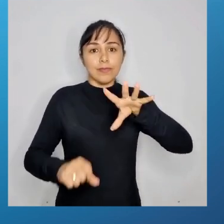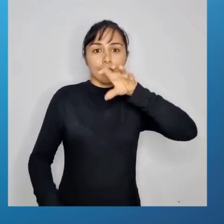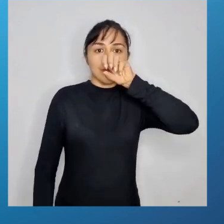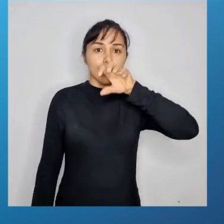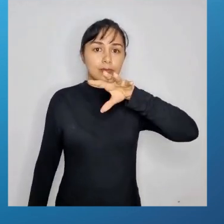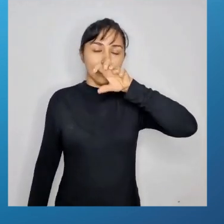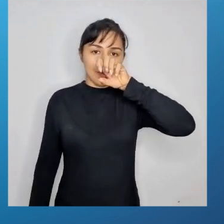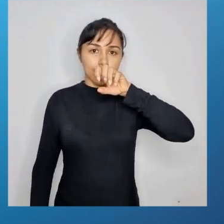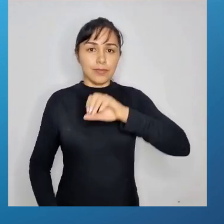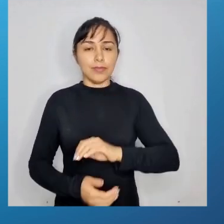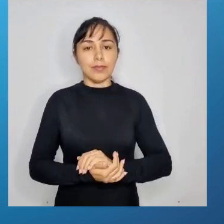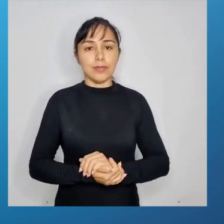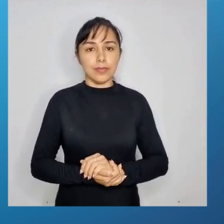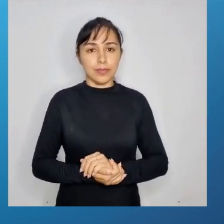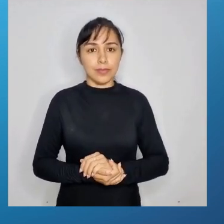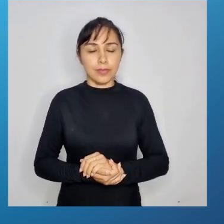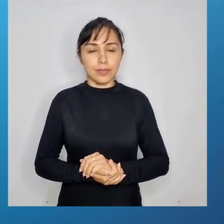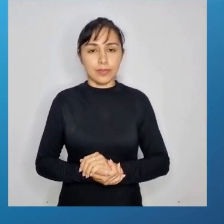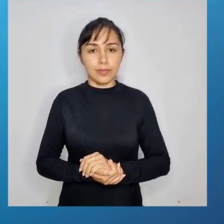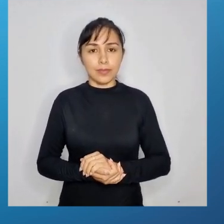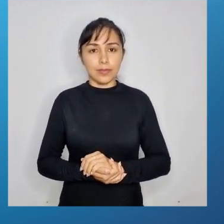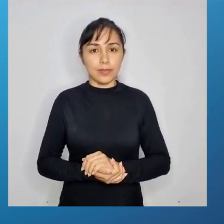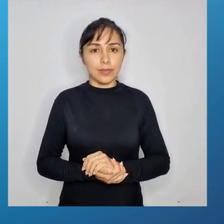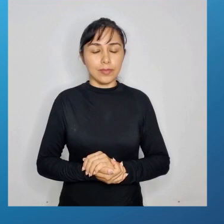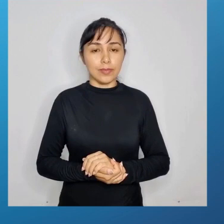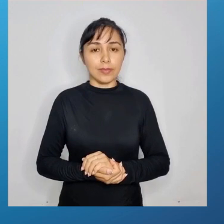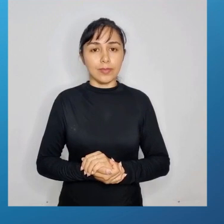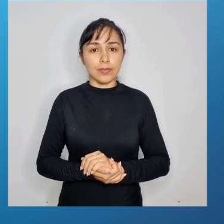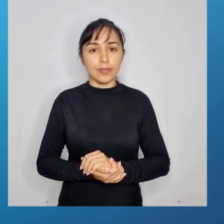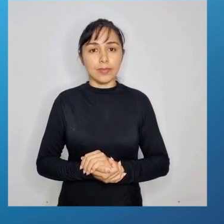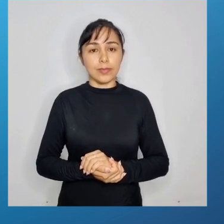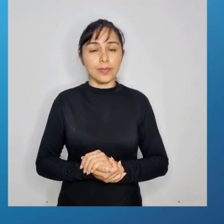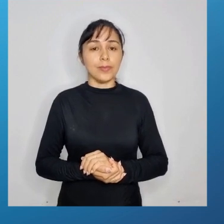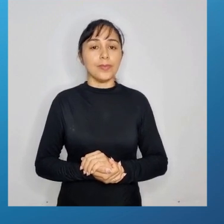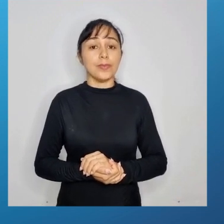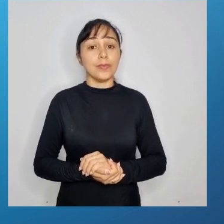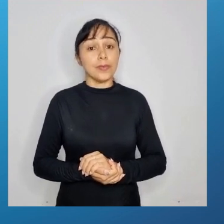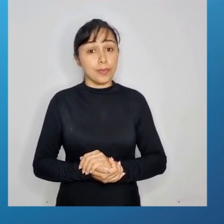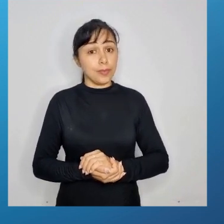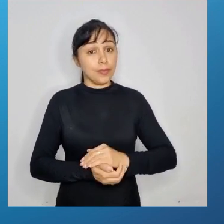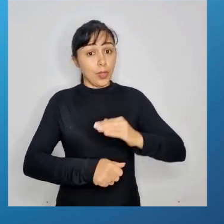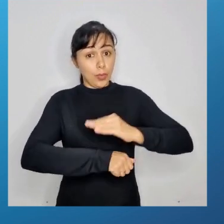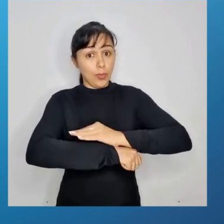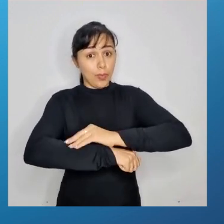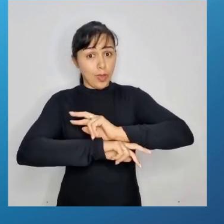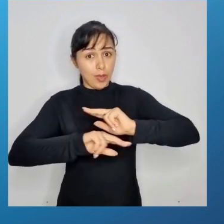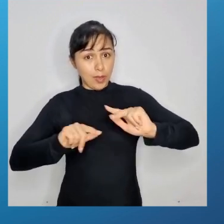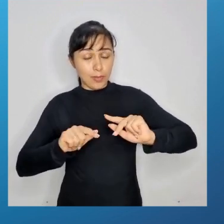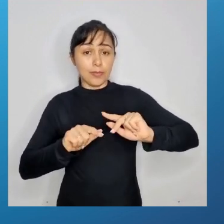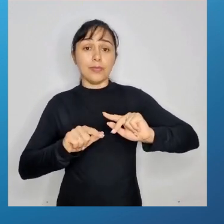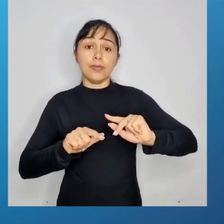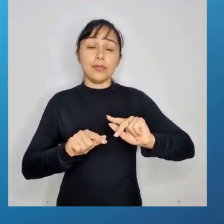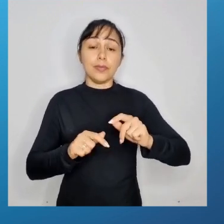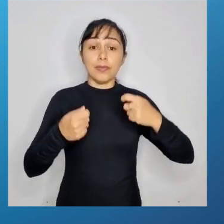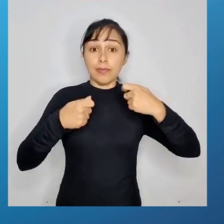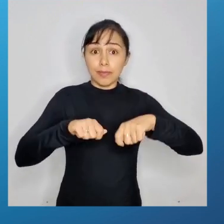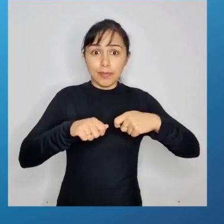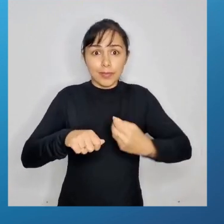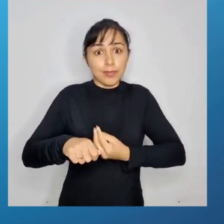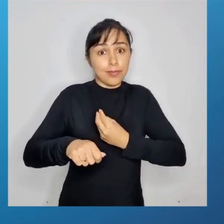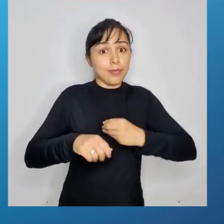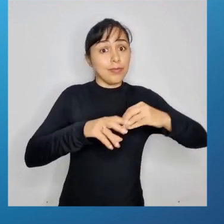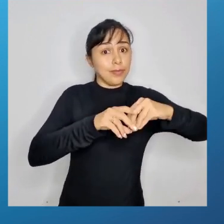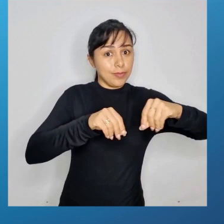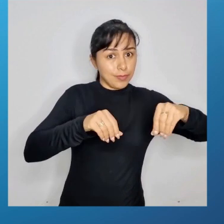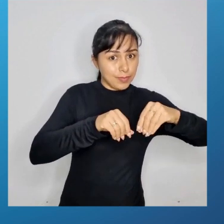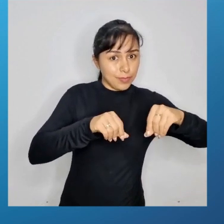gasosas também pela pele. Devido a essa necessidade, os anfíbios não conquistaram totalmente o ambiente terrestre.